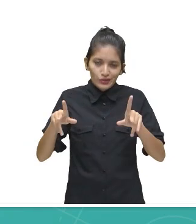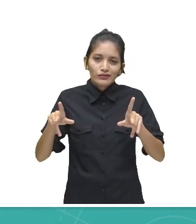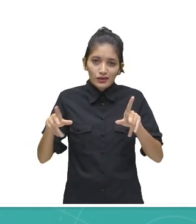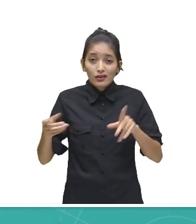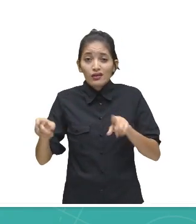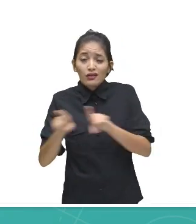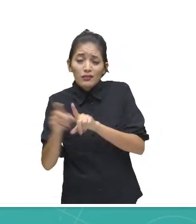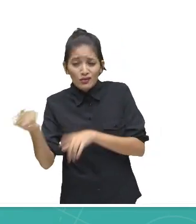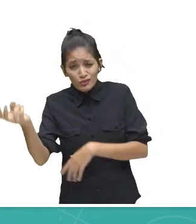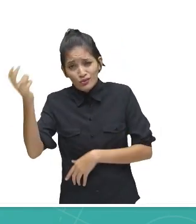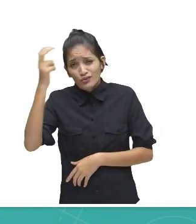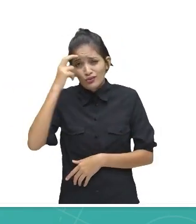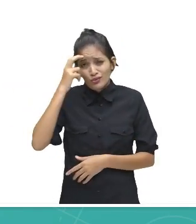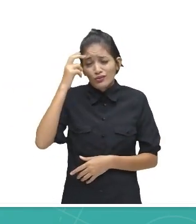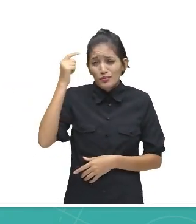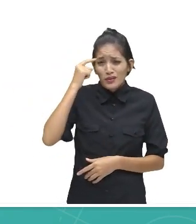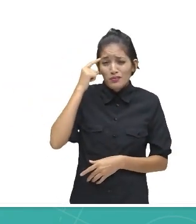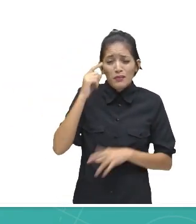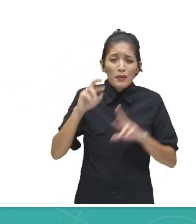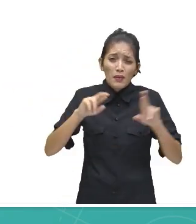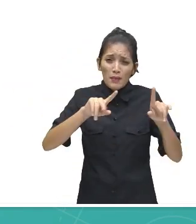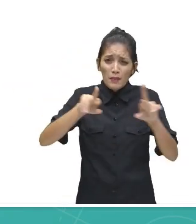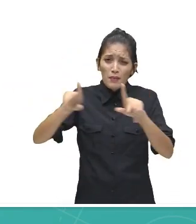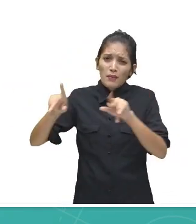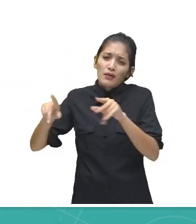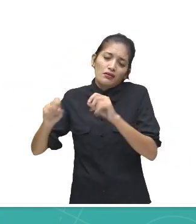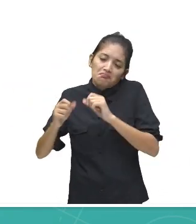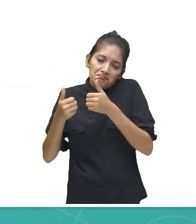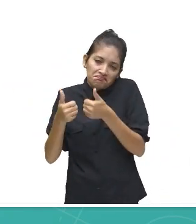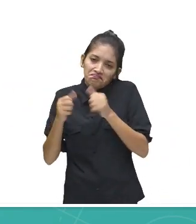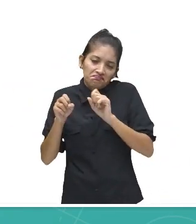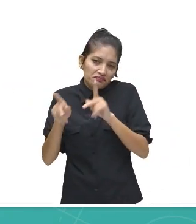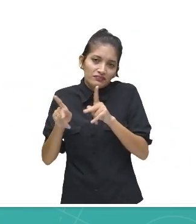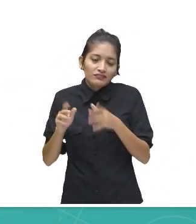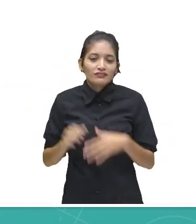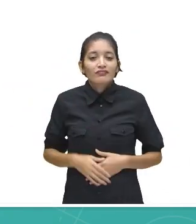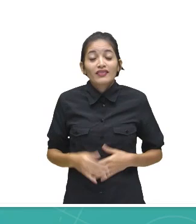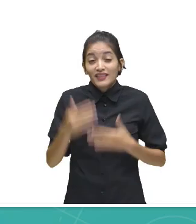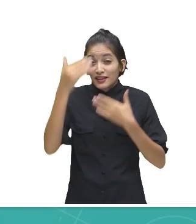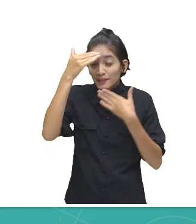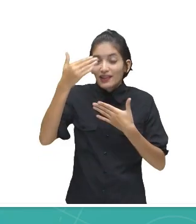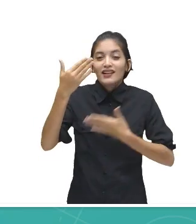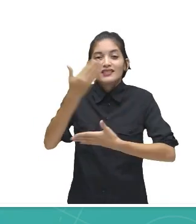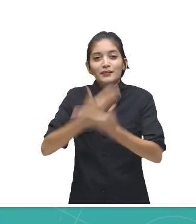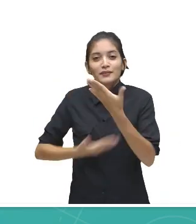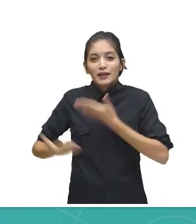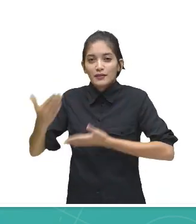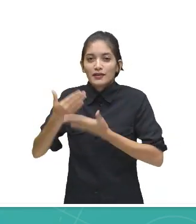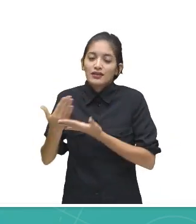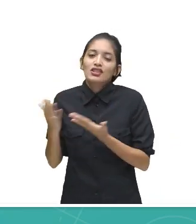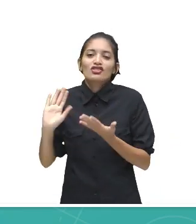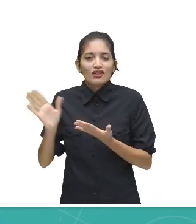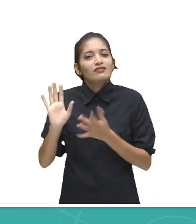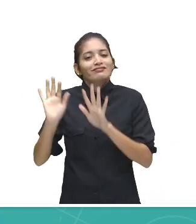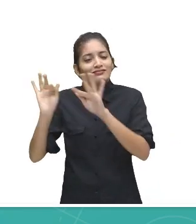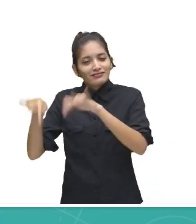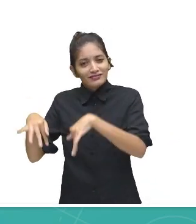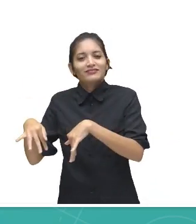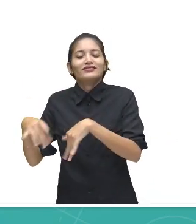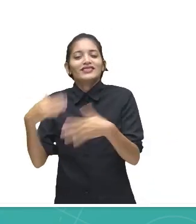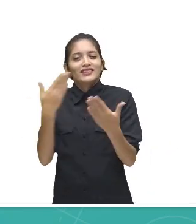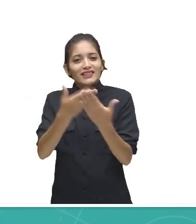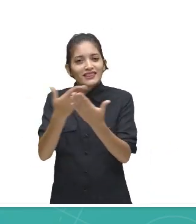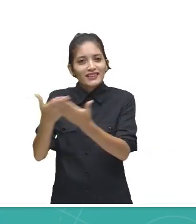culturas diferentes e pensamentos diferentes, e tá tudo bem. Obrigado aí pela participação de todo mundo. Finalizamos a